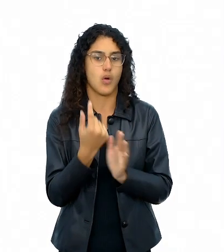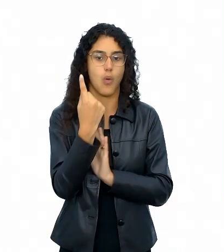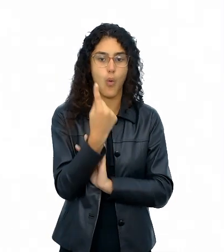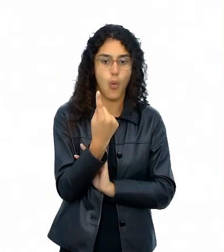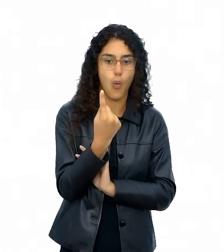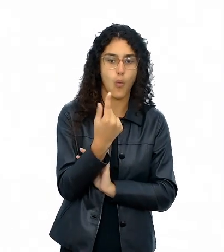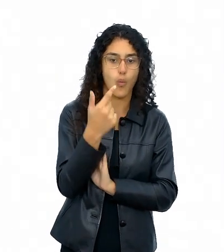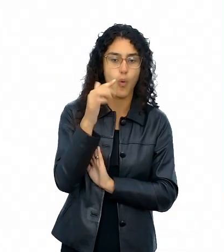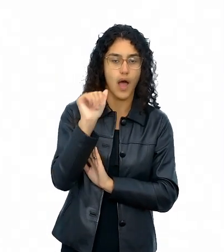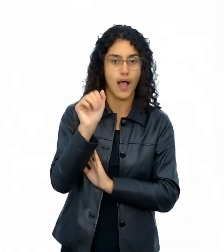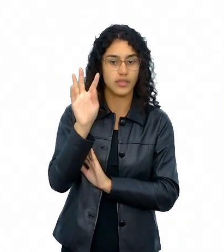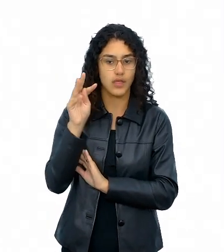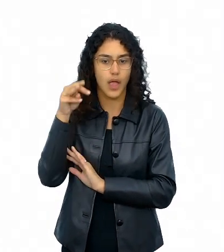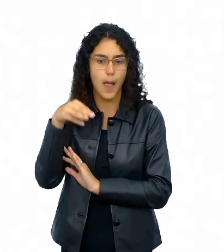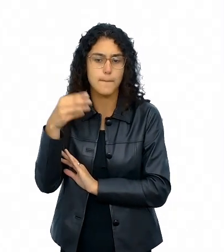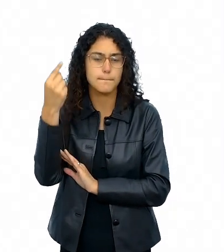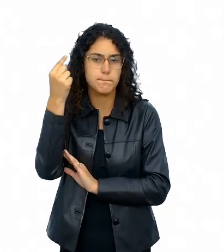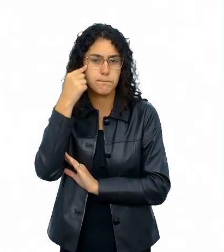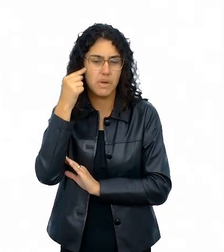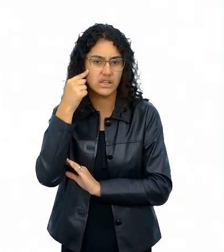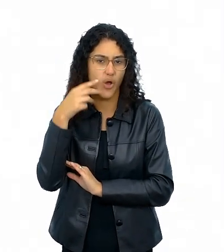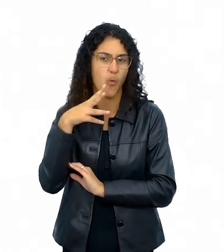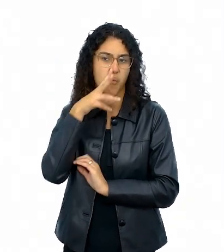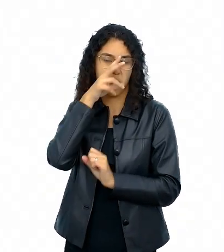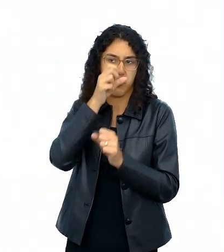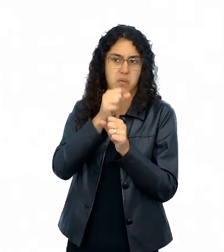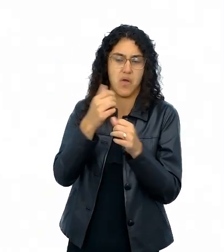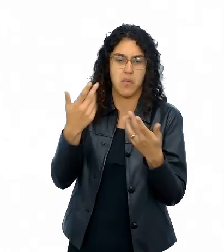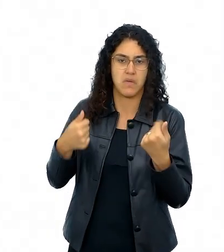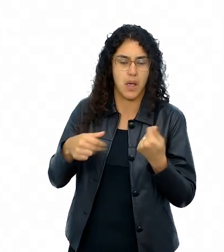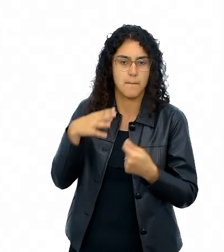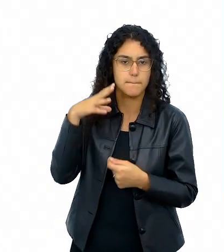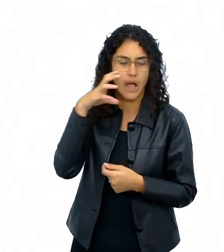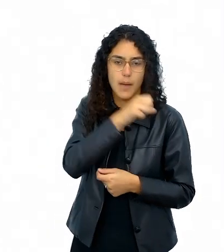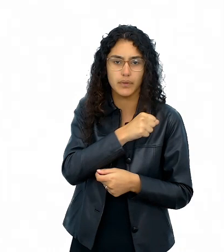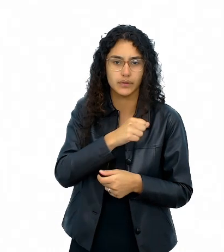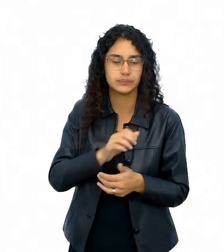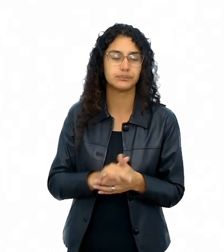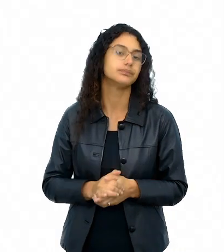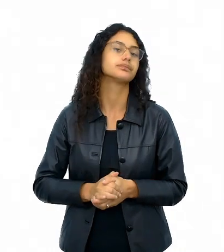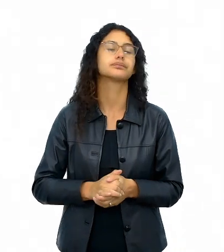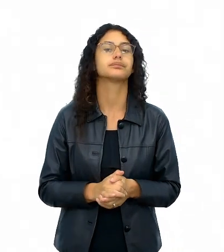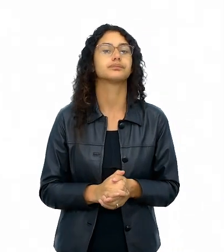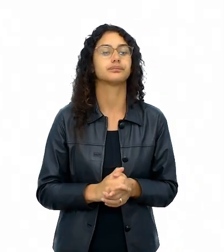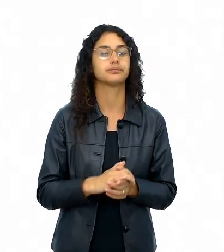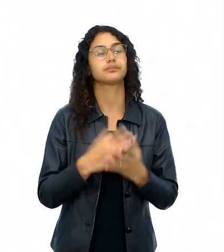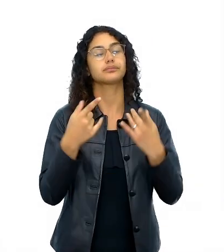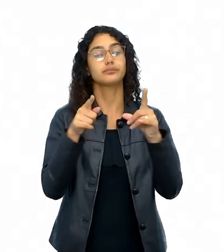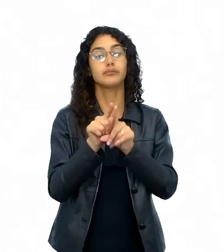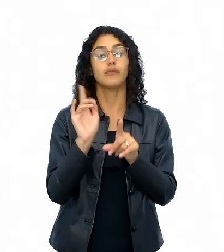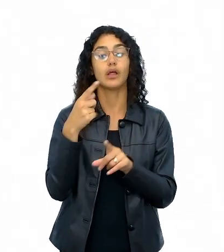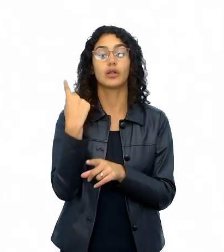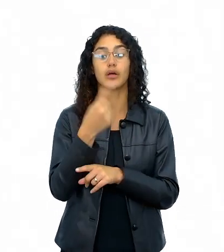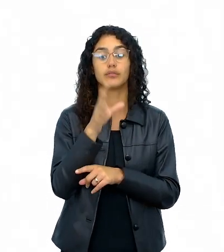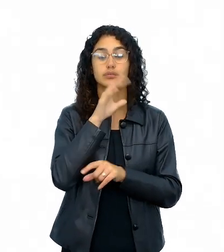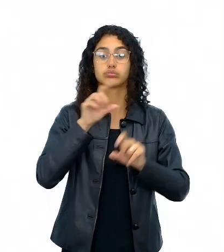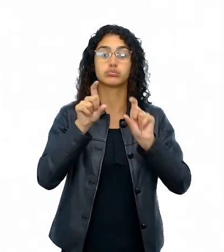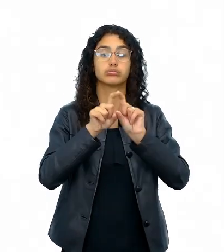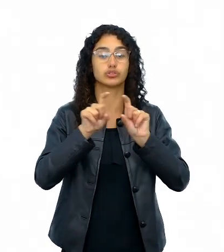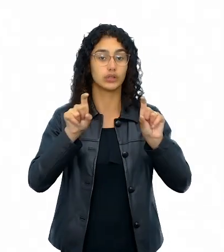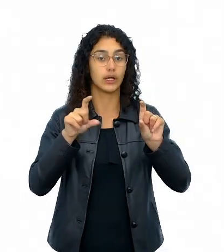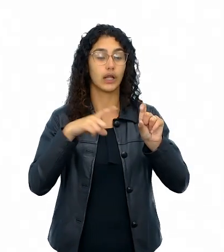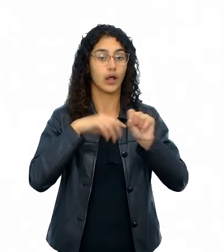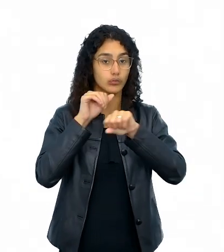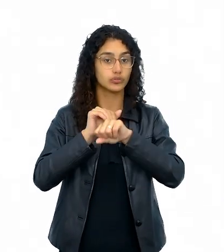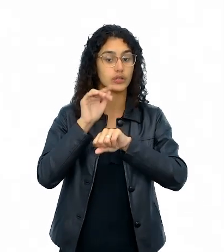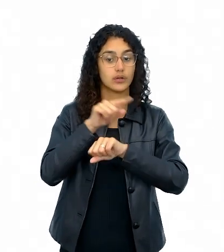estou pensando aqui nos conceitos de física, no conceito de pressão atmosférica, tá bem? E aí também, já que a gente está falando de tirinha, né, dando